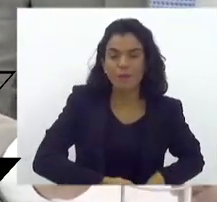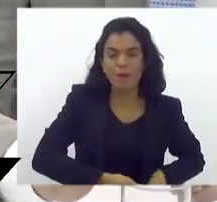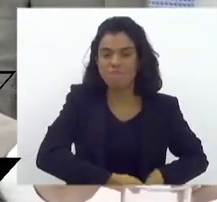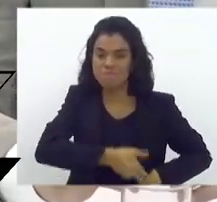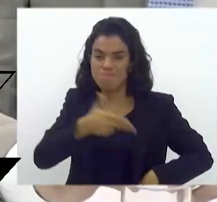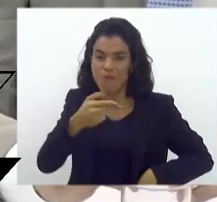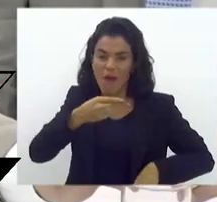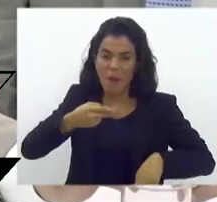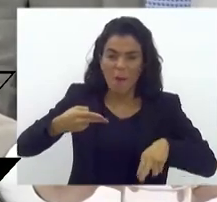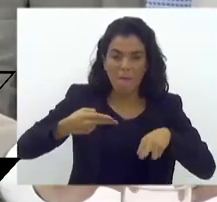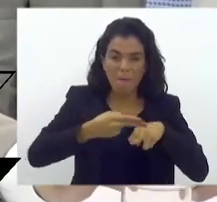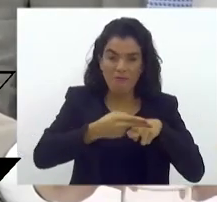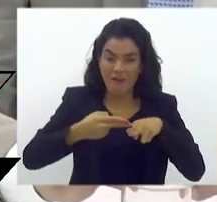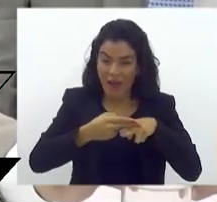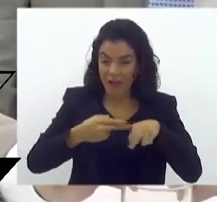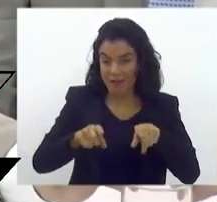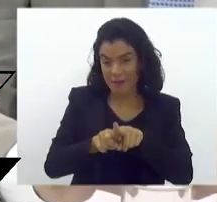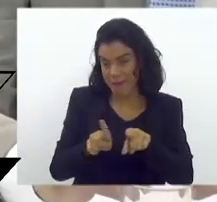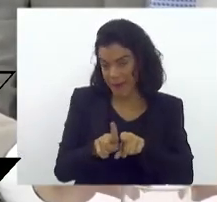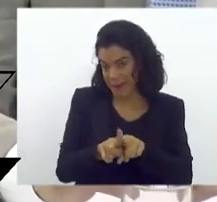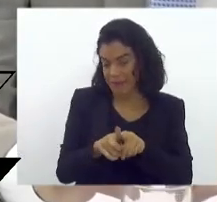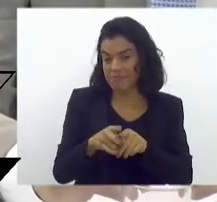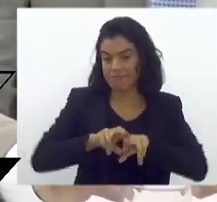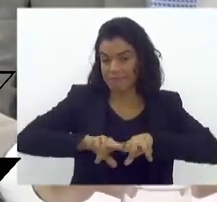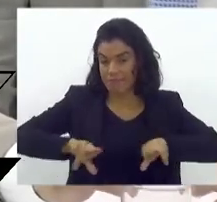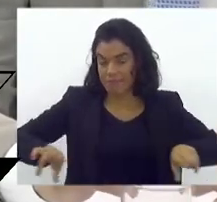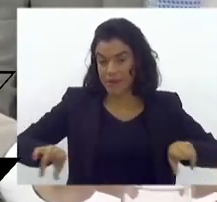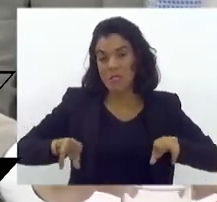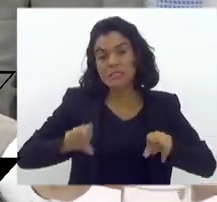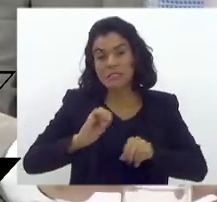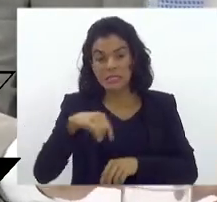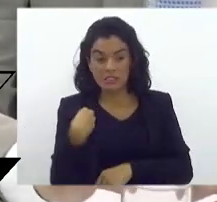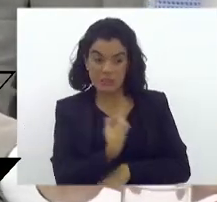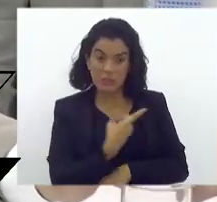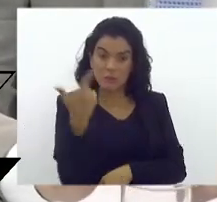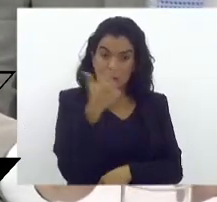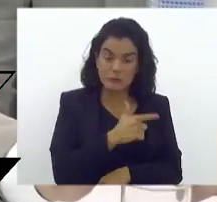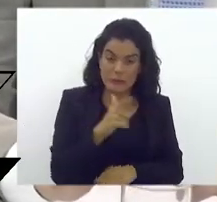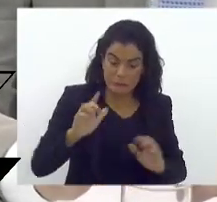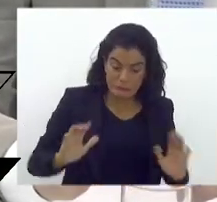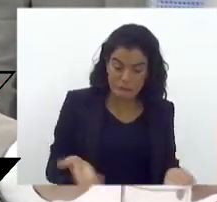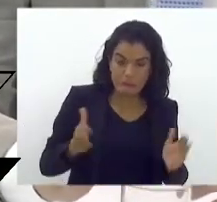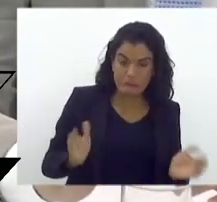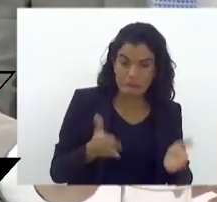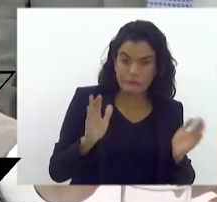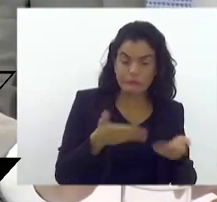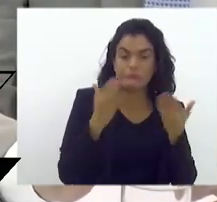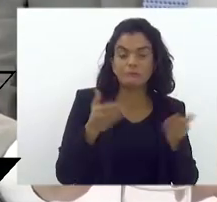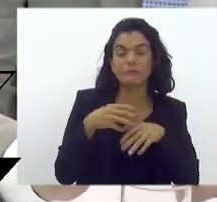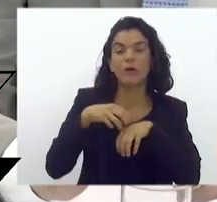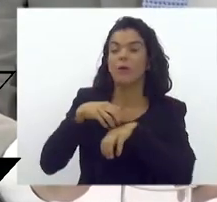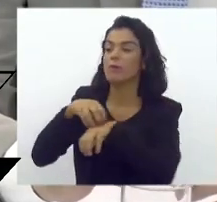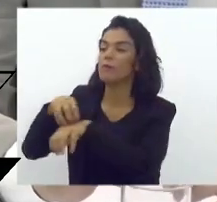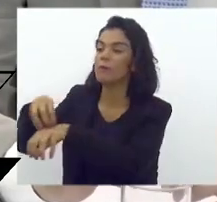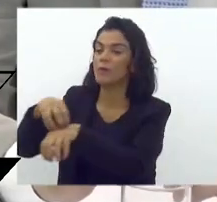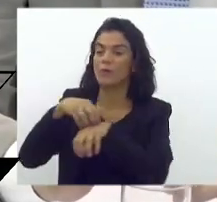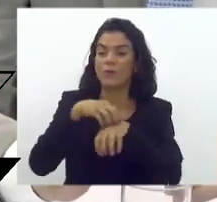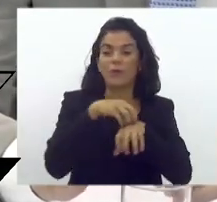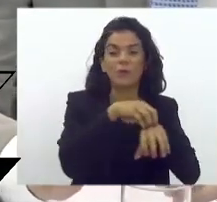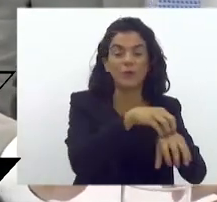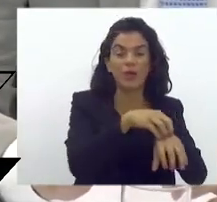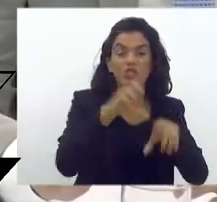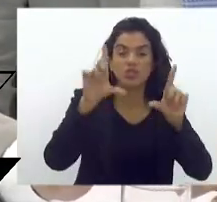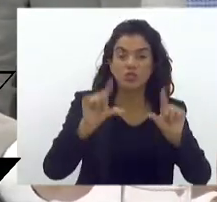prejudicial aos outros alunos dentro da unidade escolar, e que, se a gente possa promover isso de forma volante, primeiro que diminui o